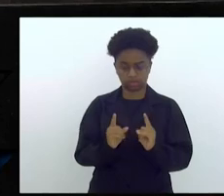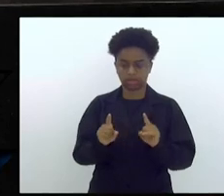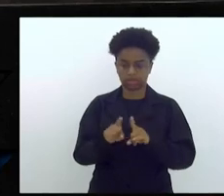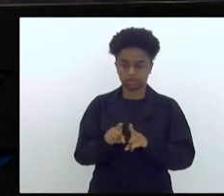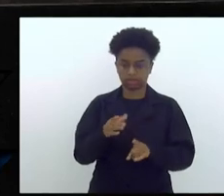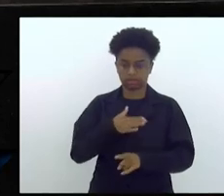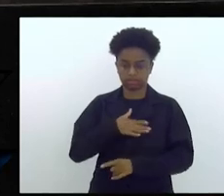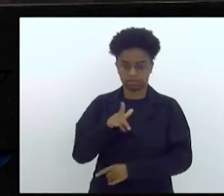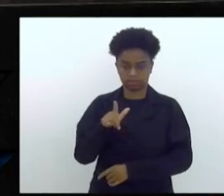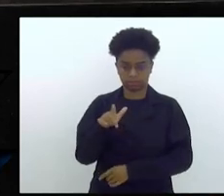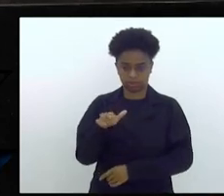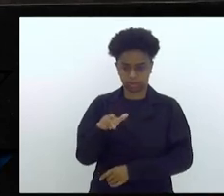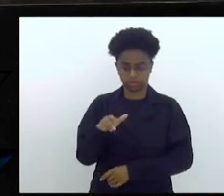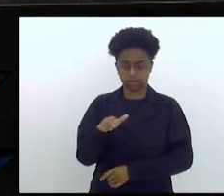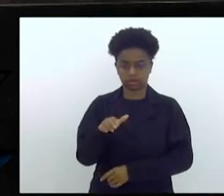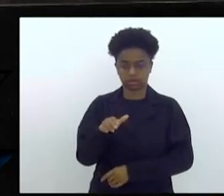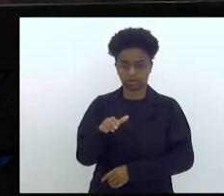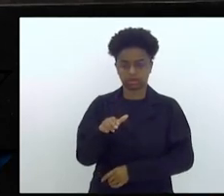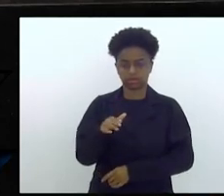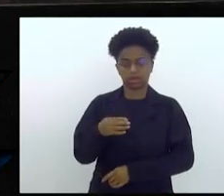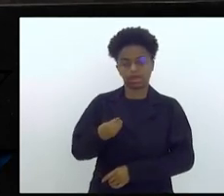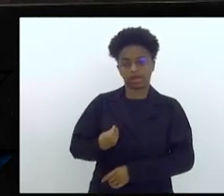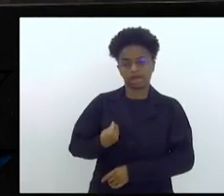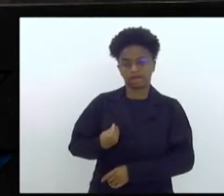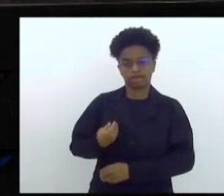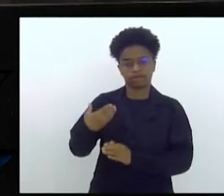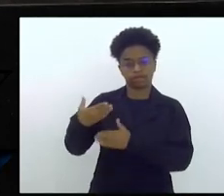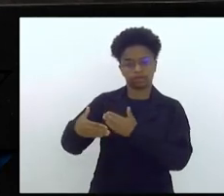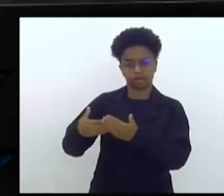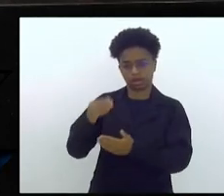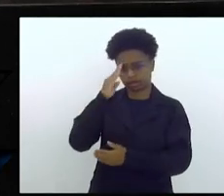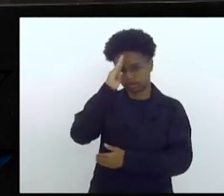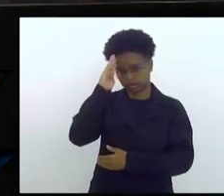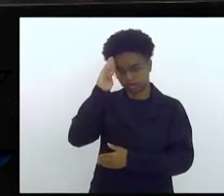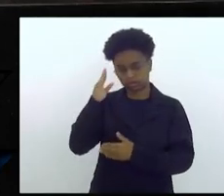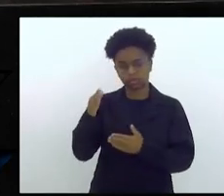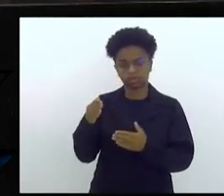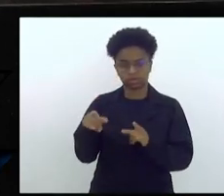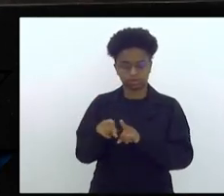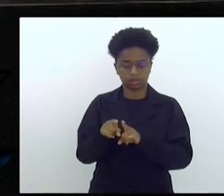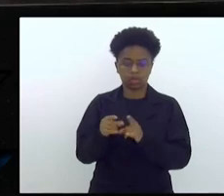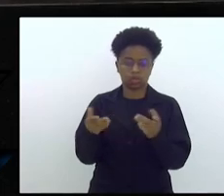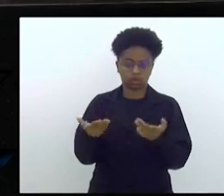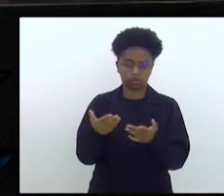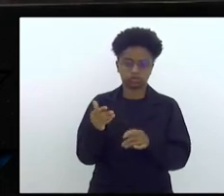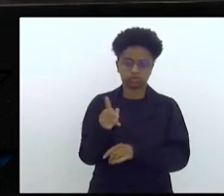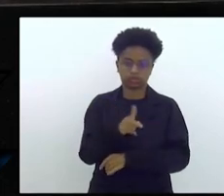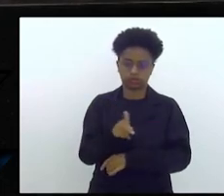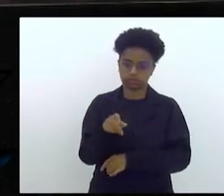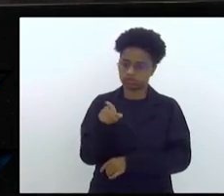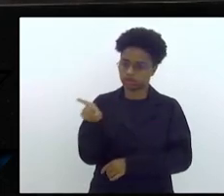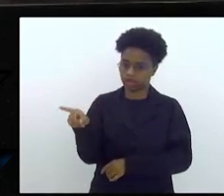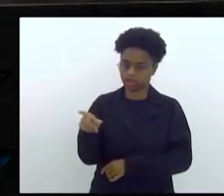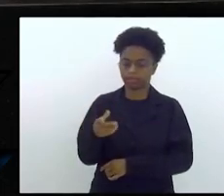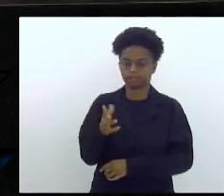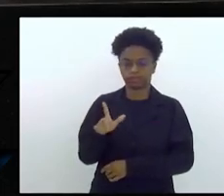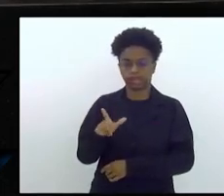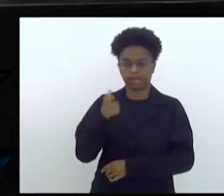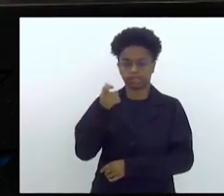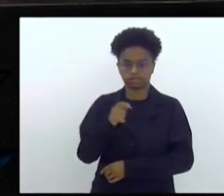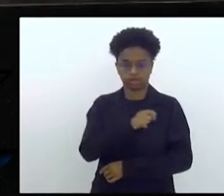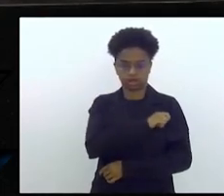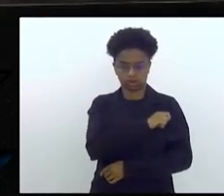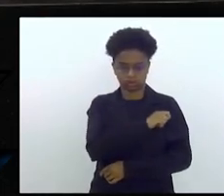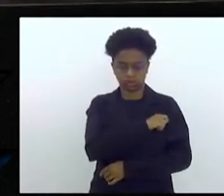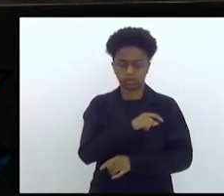a minha irmã tem toda sua vida acadêmica e hoje é a professora dessa Universidade também foi estudante foi